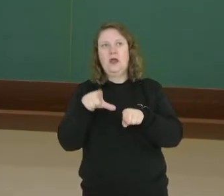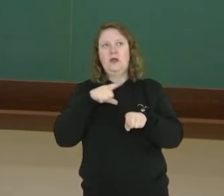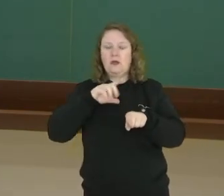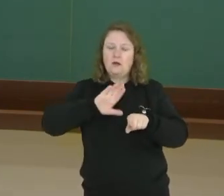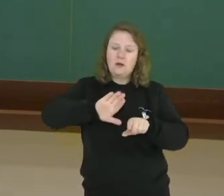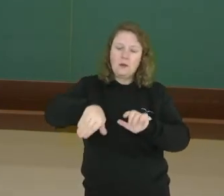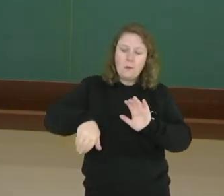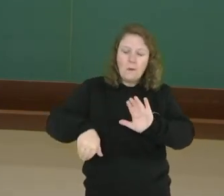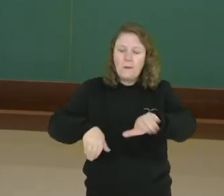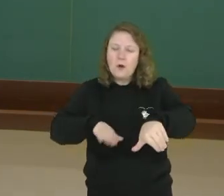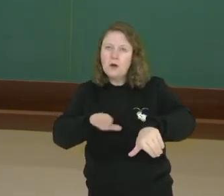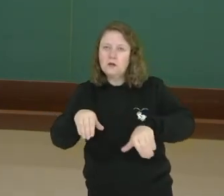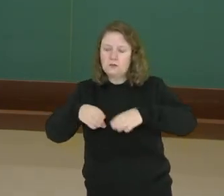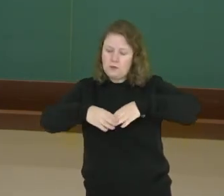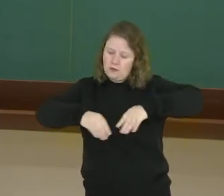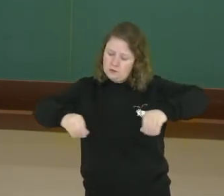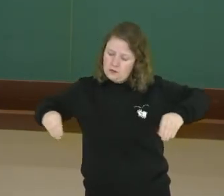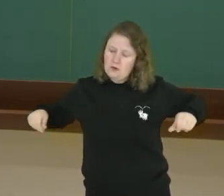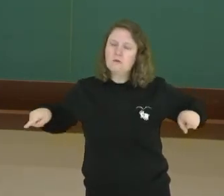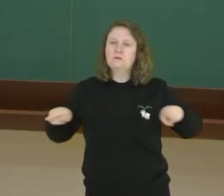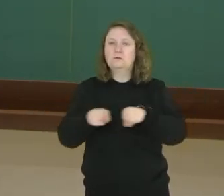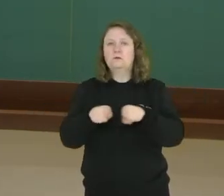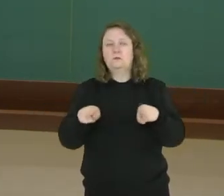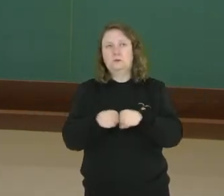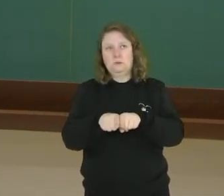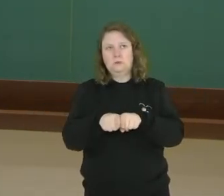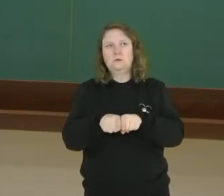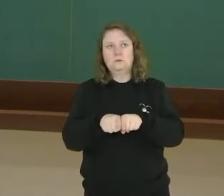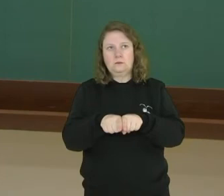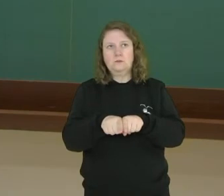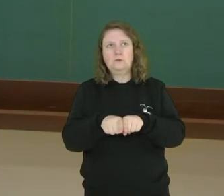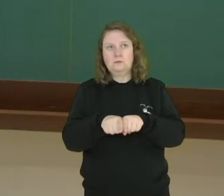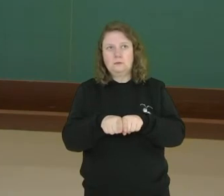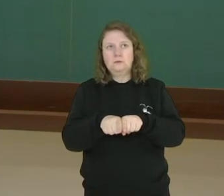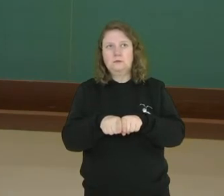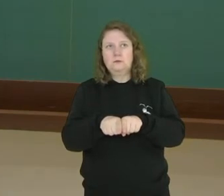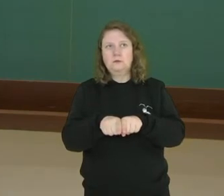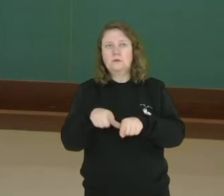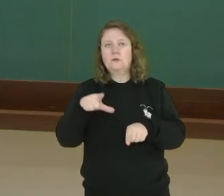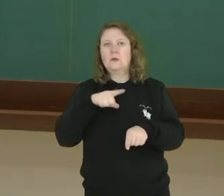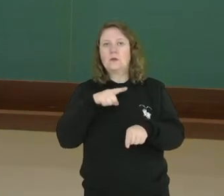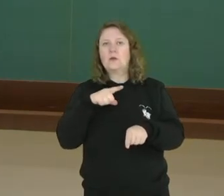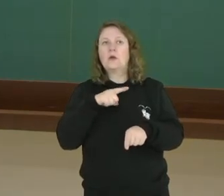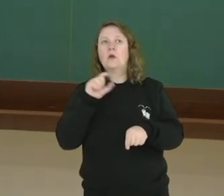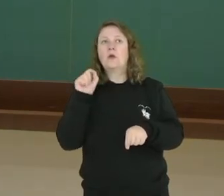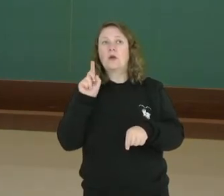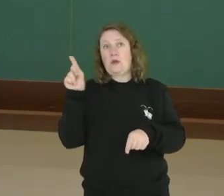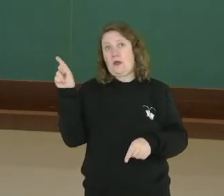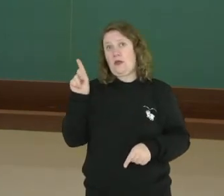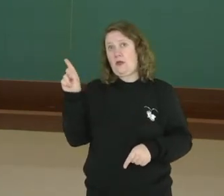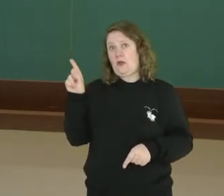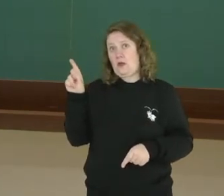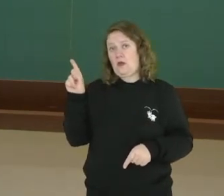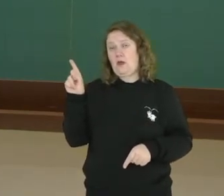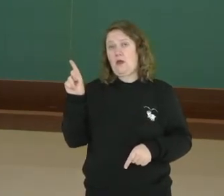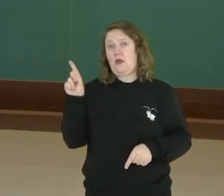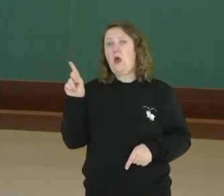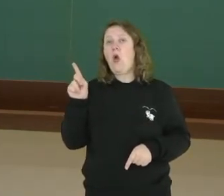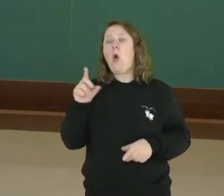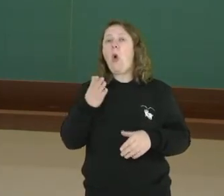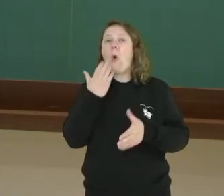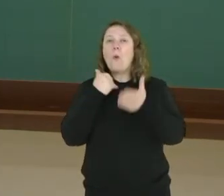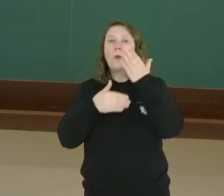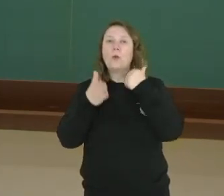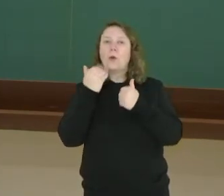O casco é alto e espesso. Eles são herbívoros, ok? O hábito alimentar deles. E